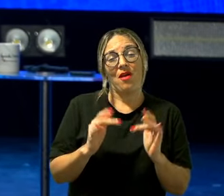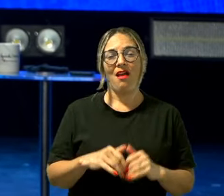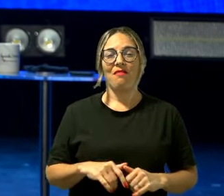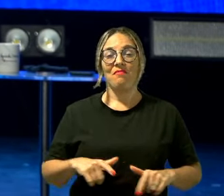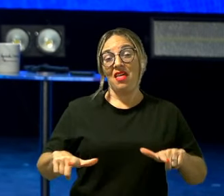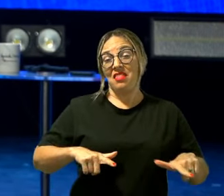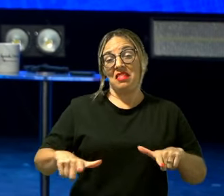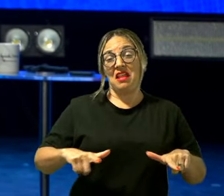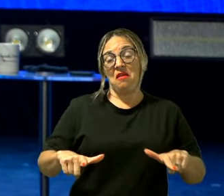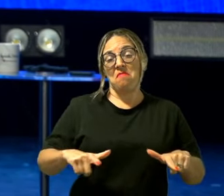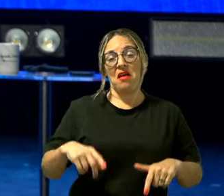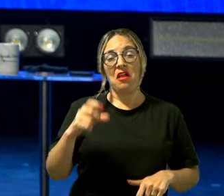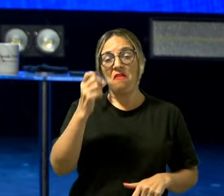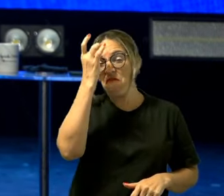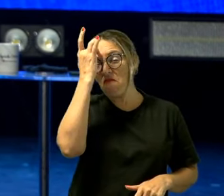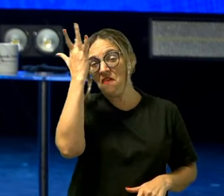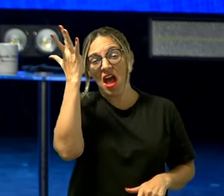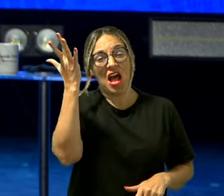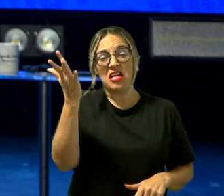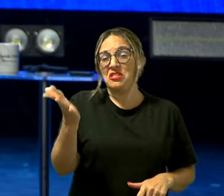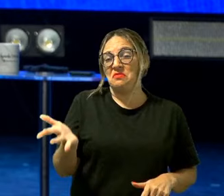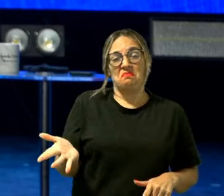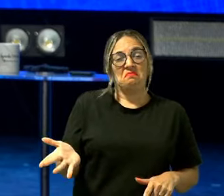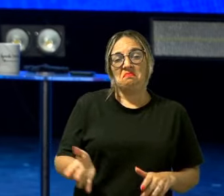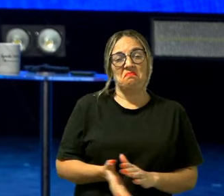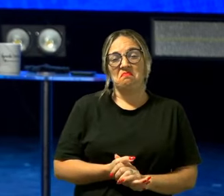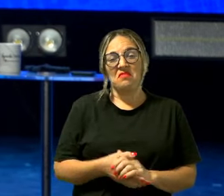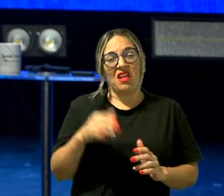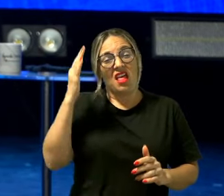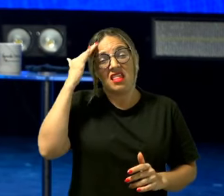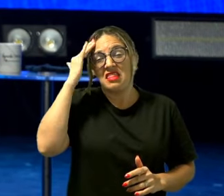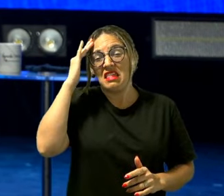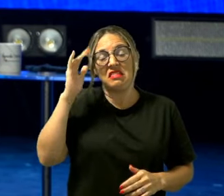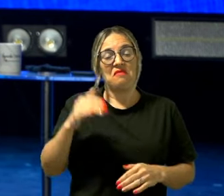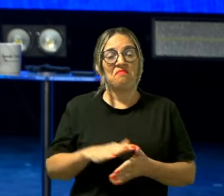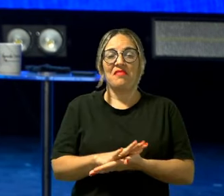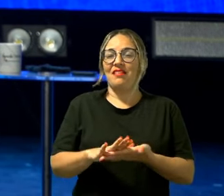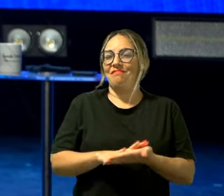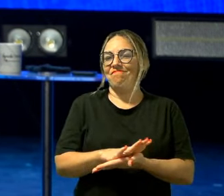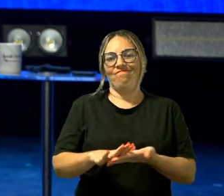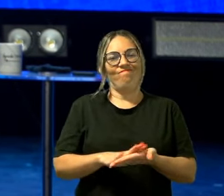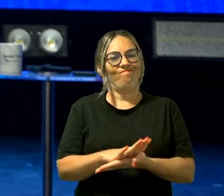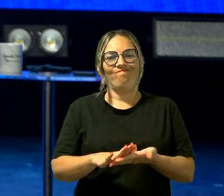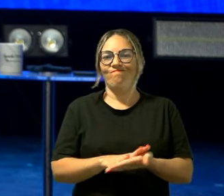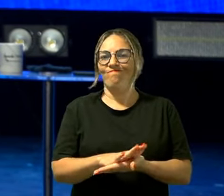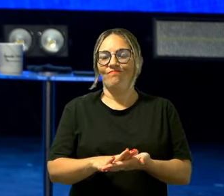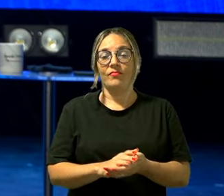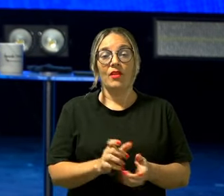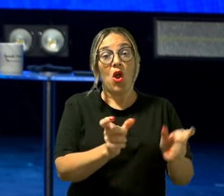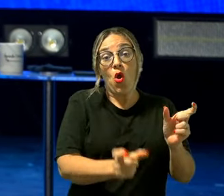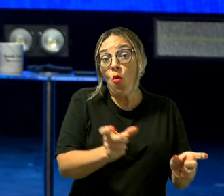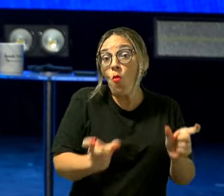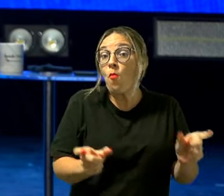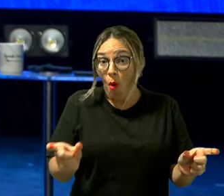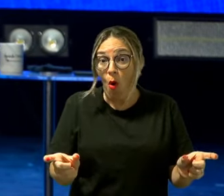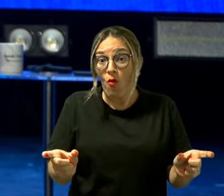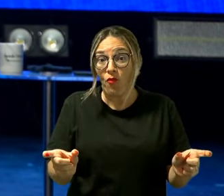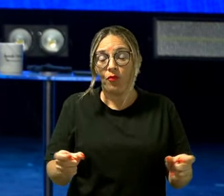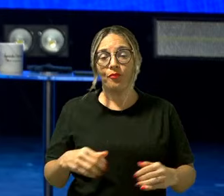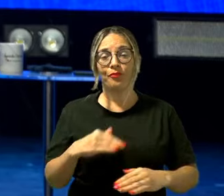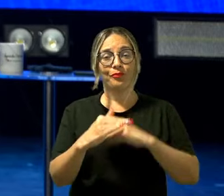povo Faraó está tendo... ele não entendeu nada. Esse povo já cresceria naturalmente,